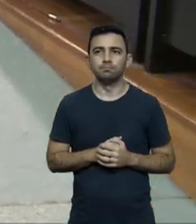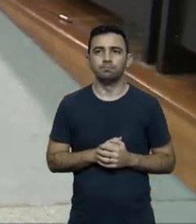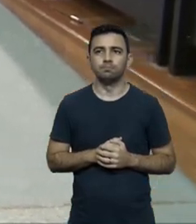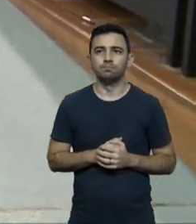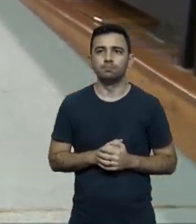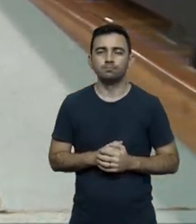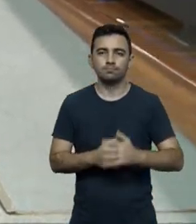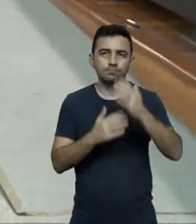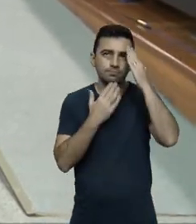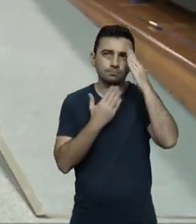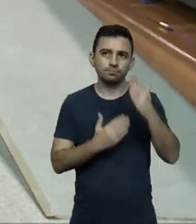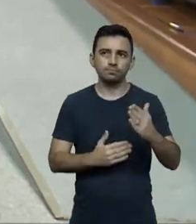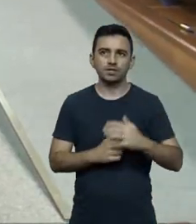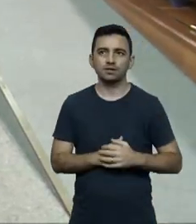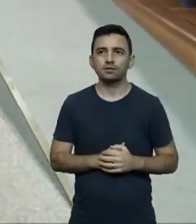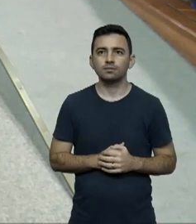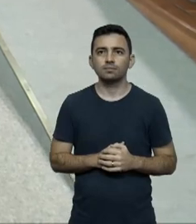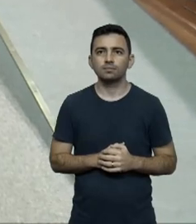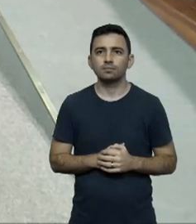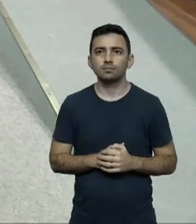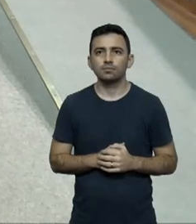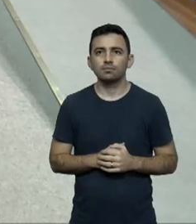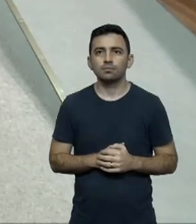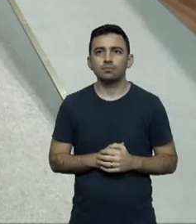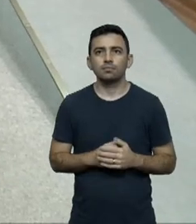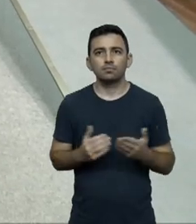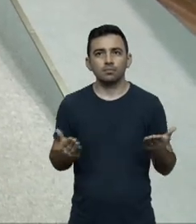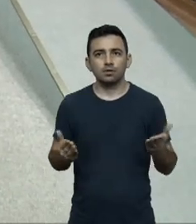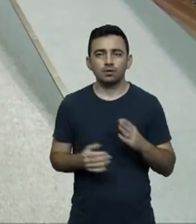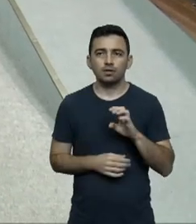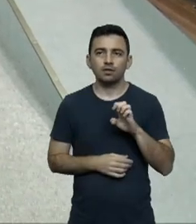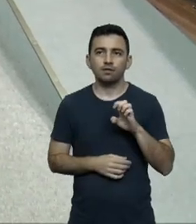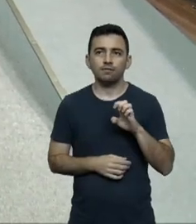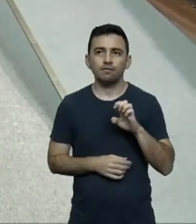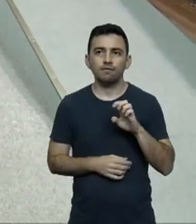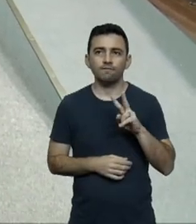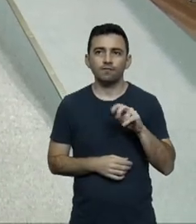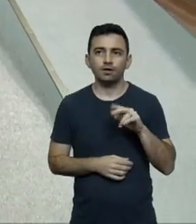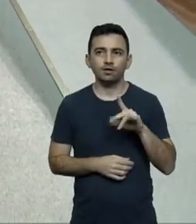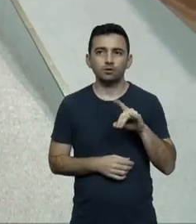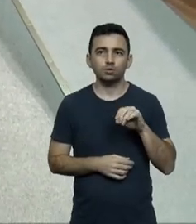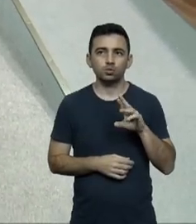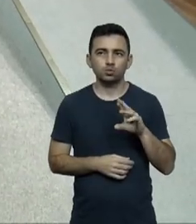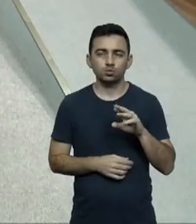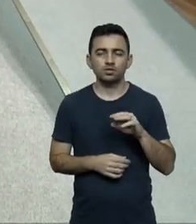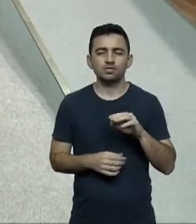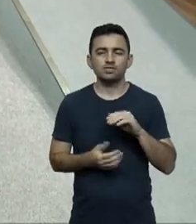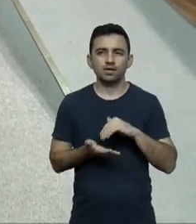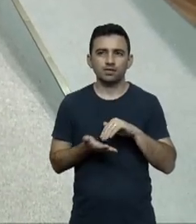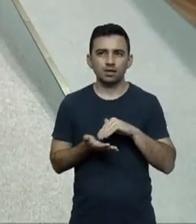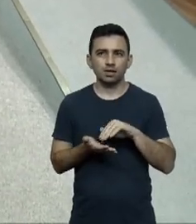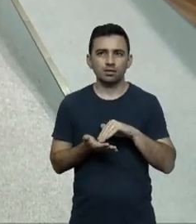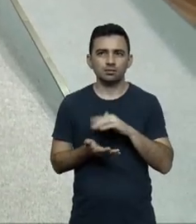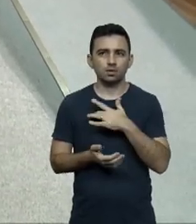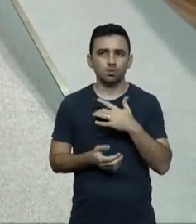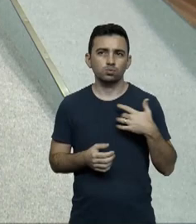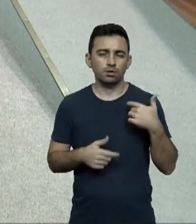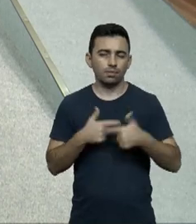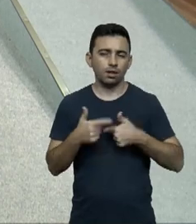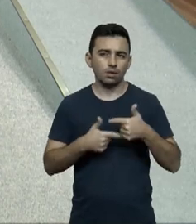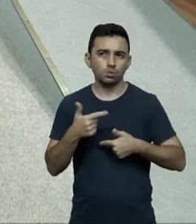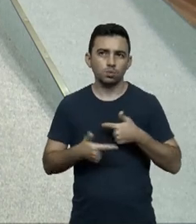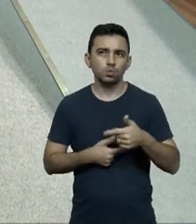obrigada Joaquim agora o Evandro accadrolli que representa Secretaria de Saúde do Trabalhador do